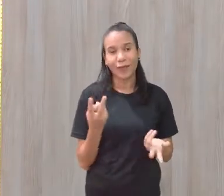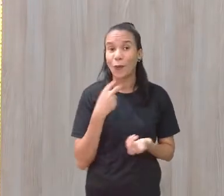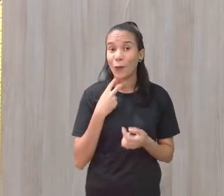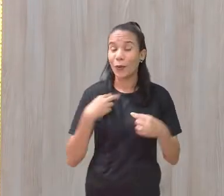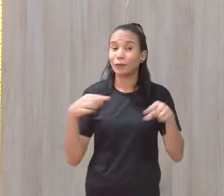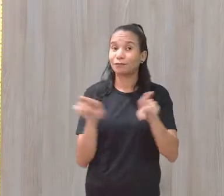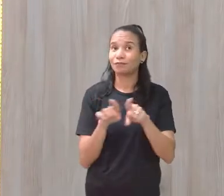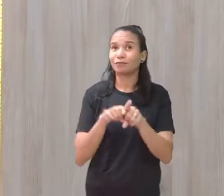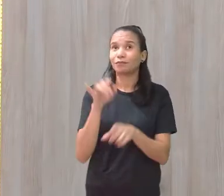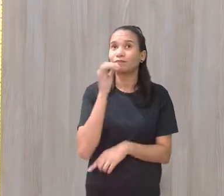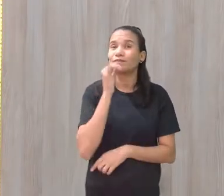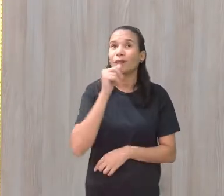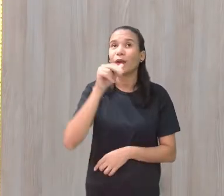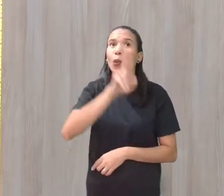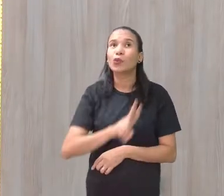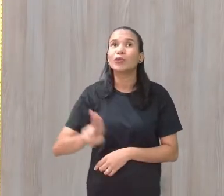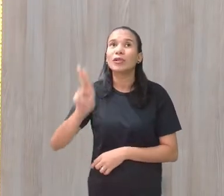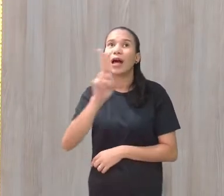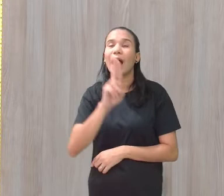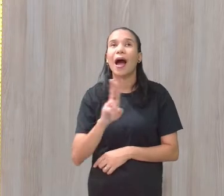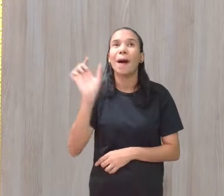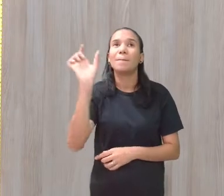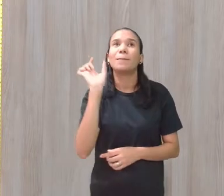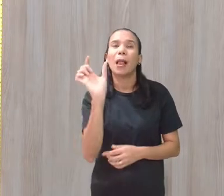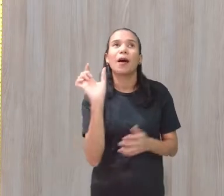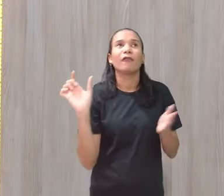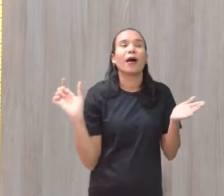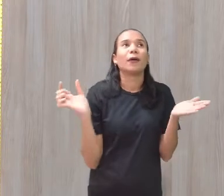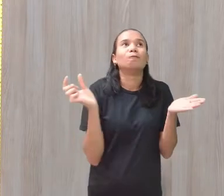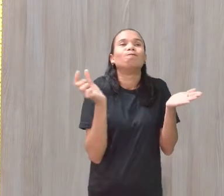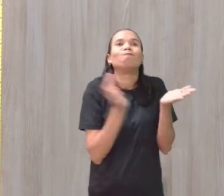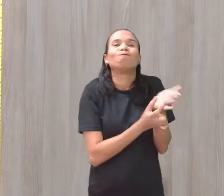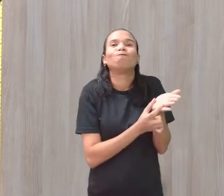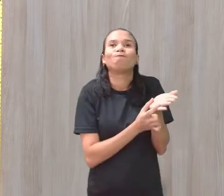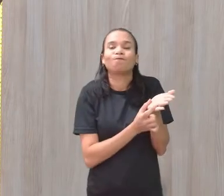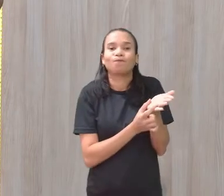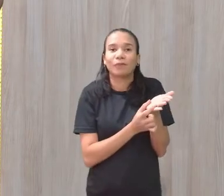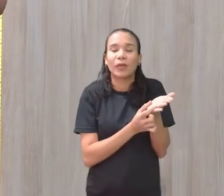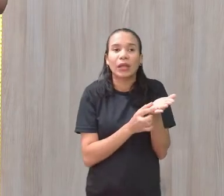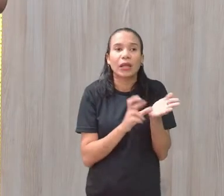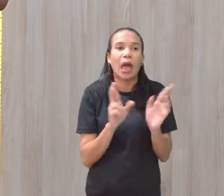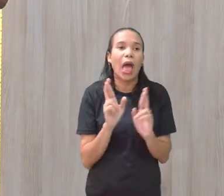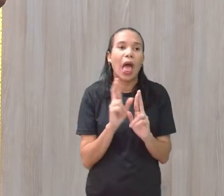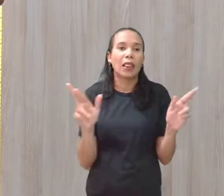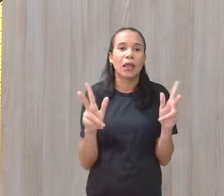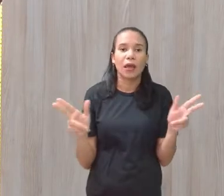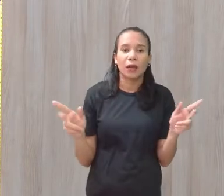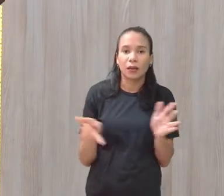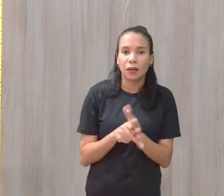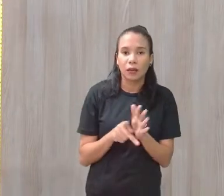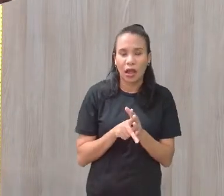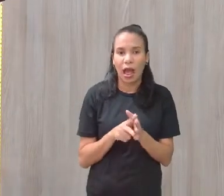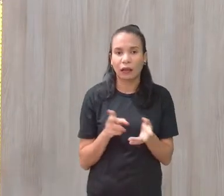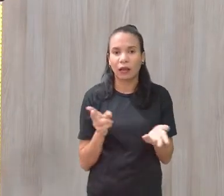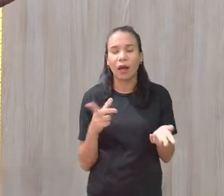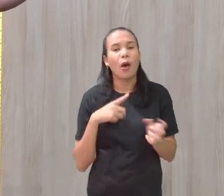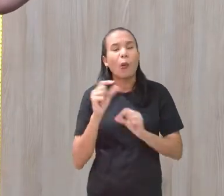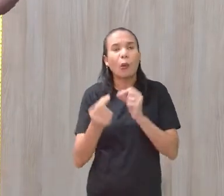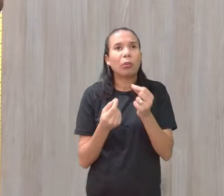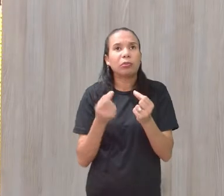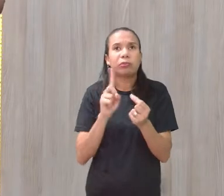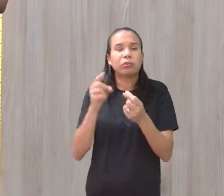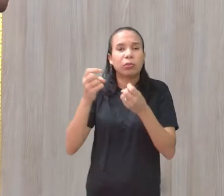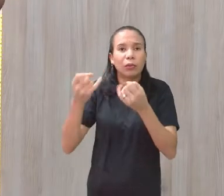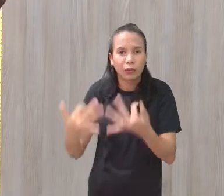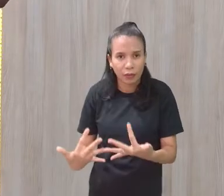posso usar a palavra aí indiferente como indeterminado, por exemplo,